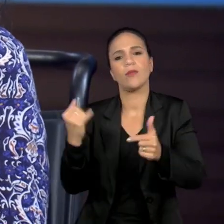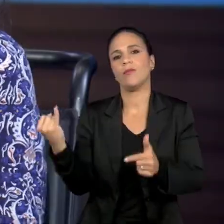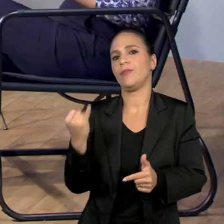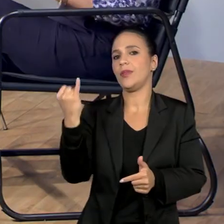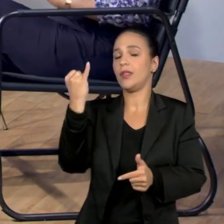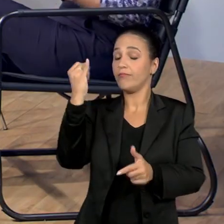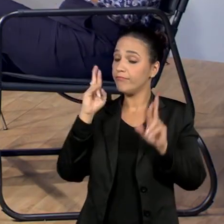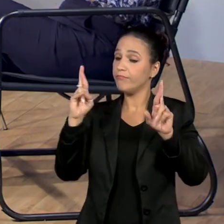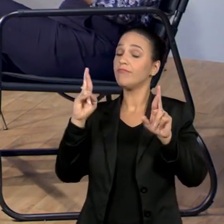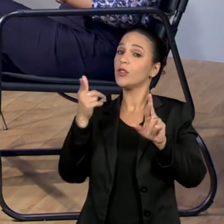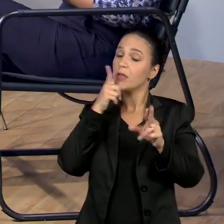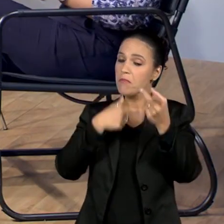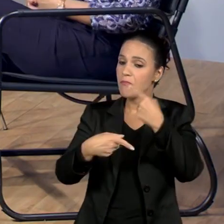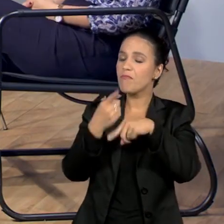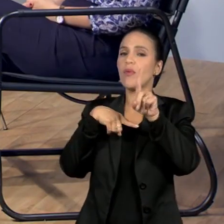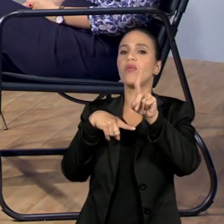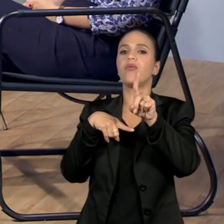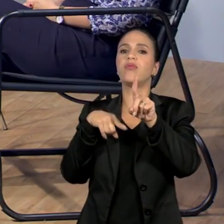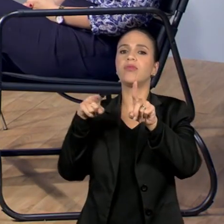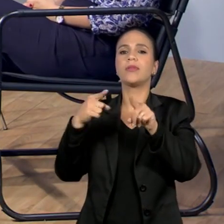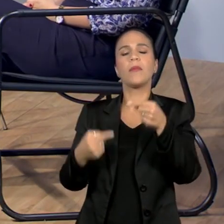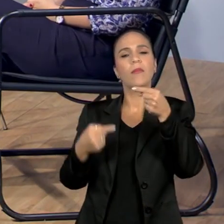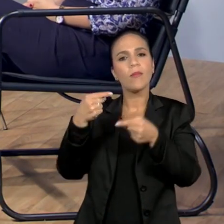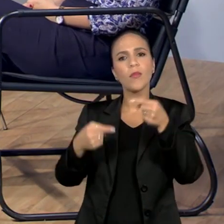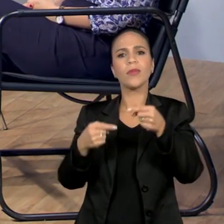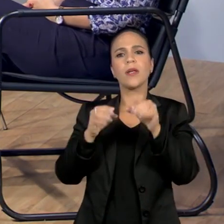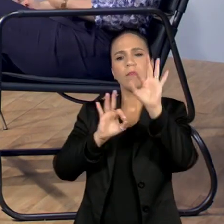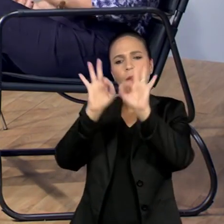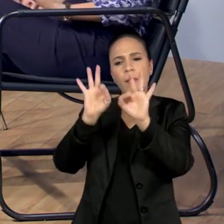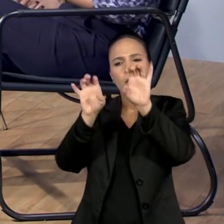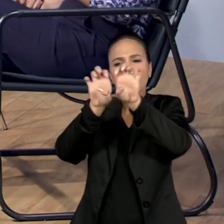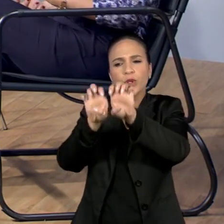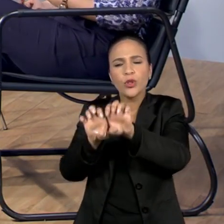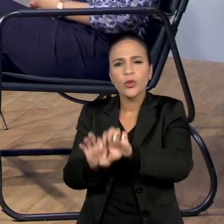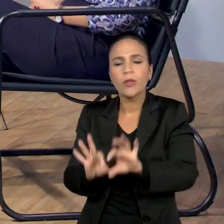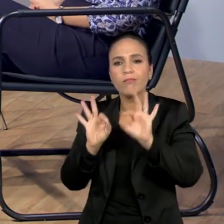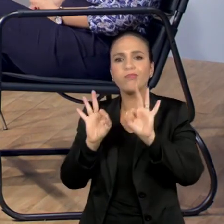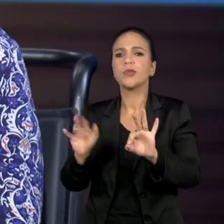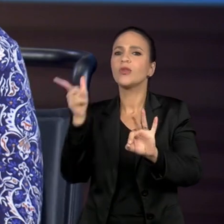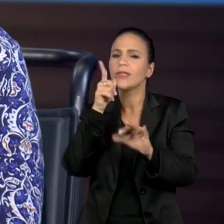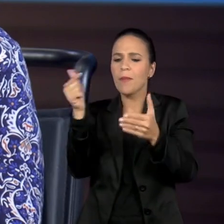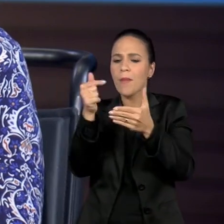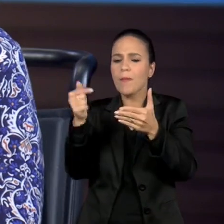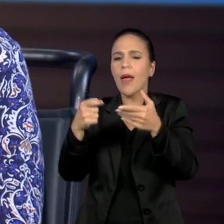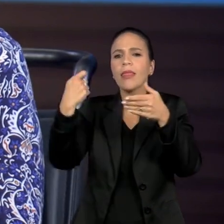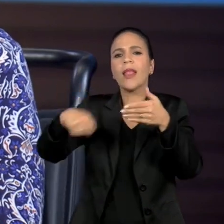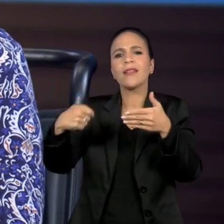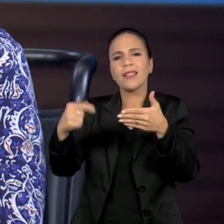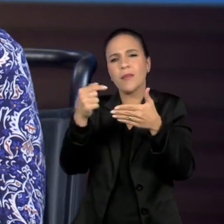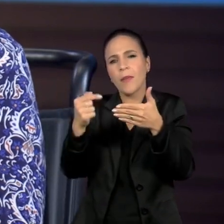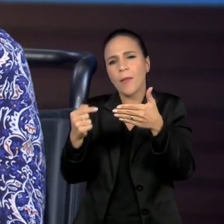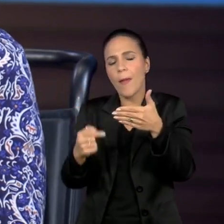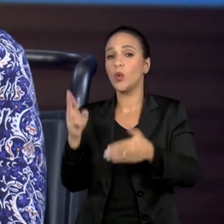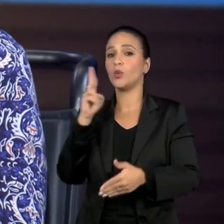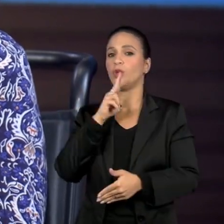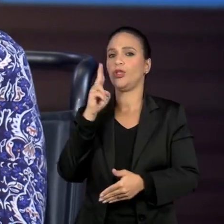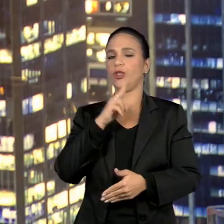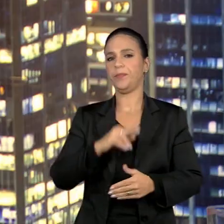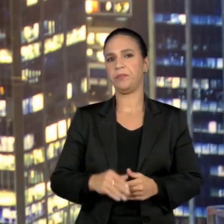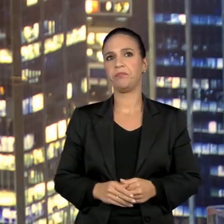atenda a especificidades, demandas que são colocadas, como nós vimos, questões relacionadas a mulheres, questões relacionadas